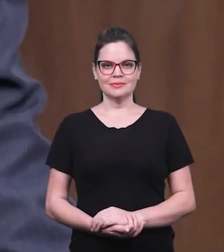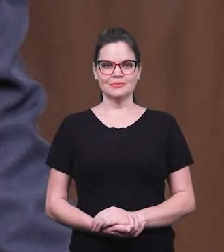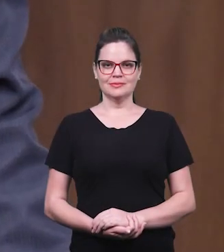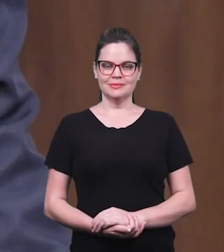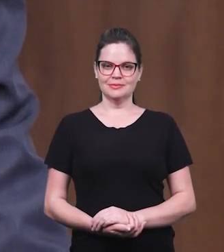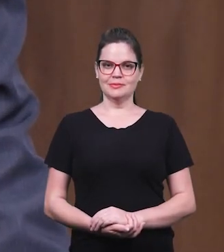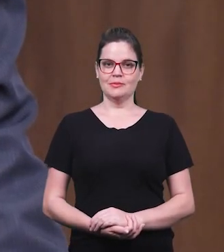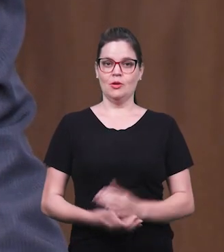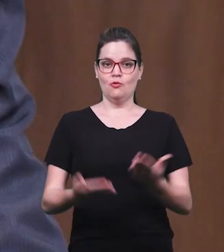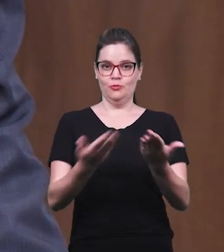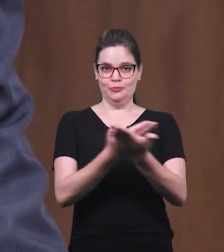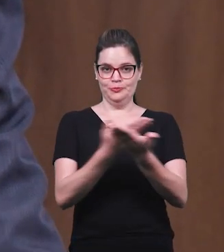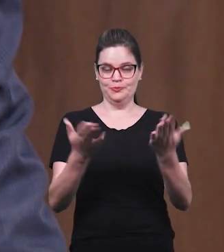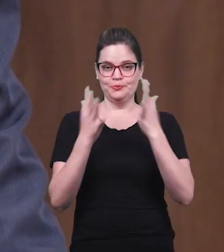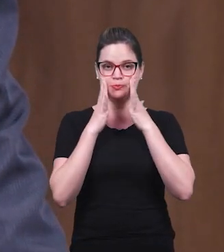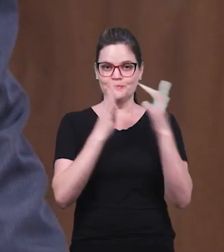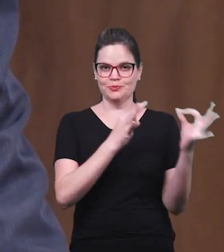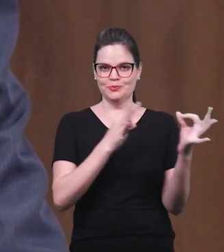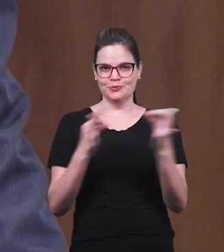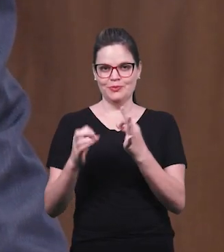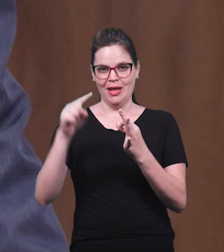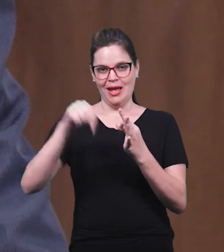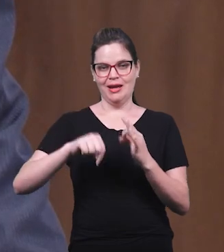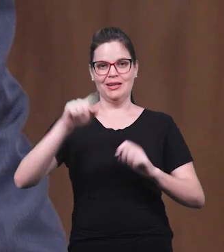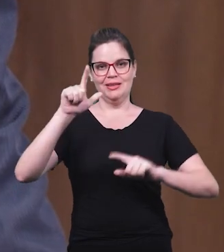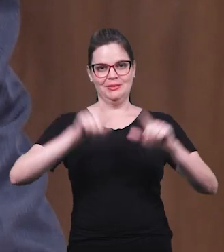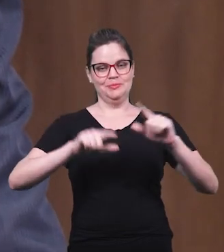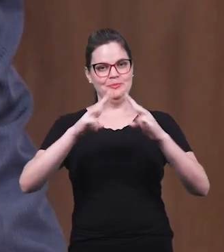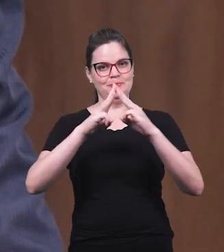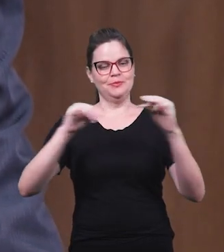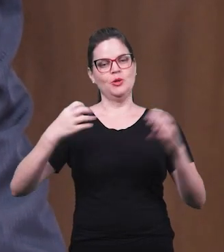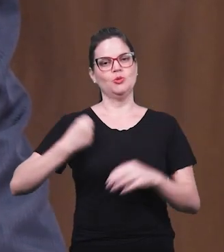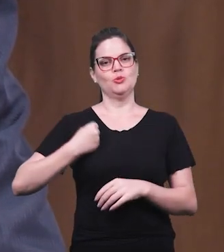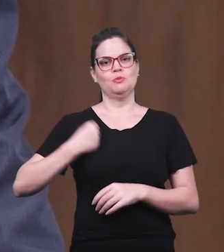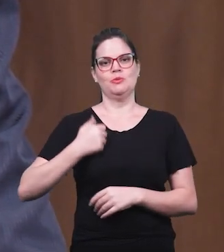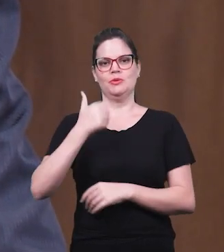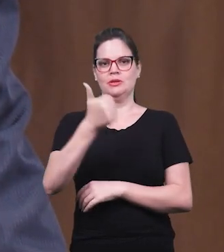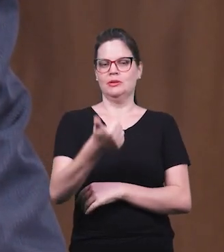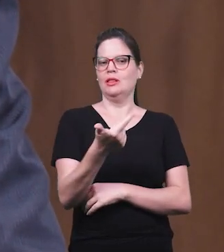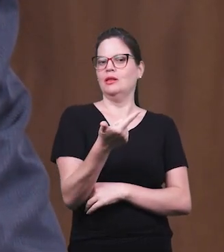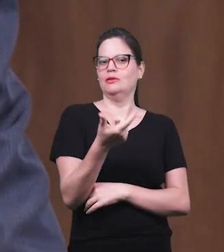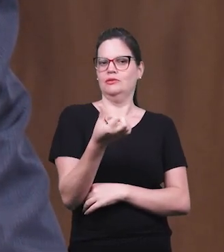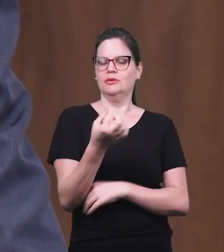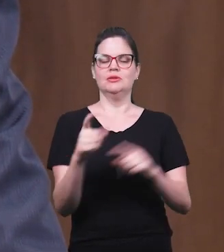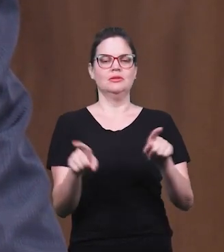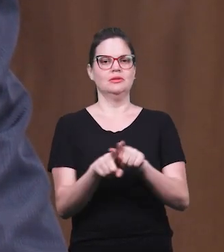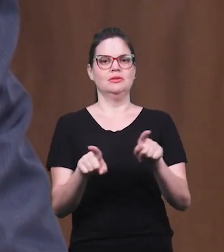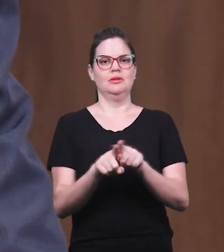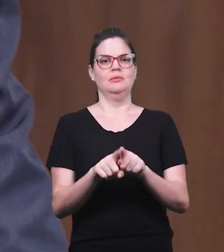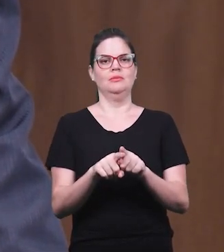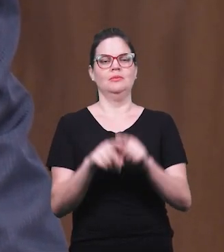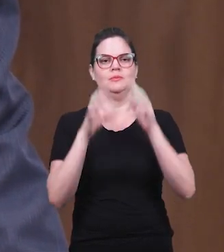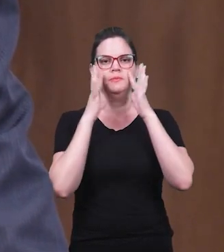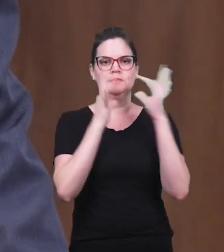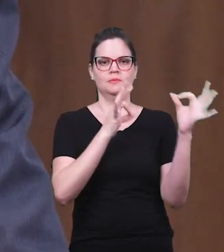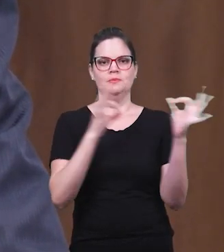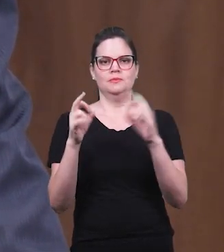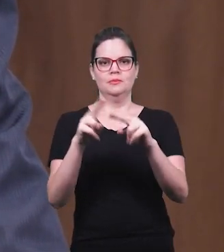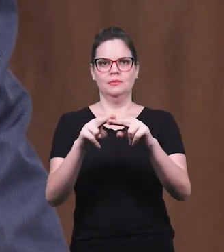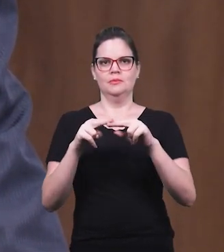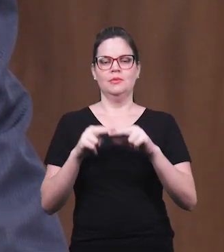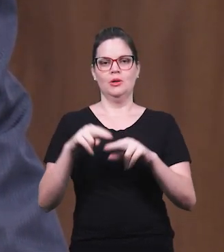Eu quero saudar a todos que nos acompanham pela TV Manaim, canal 126, também aqueles que estão nos assistindo pelo